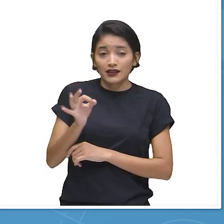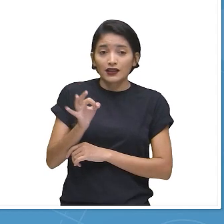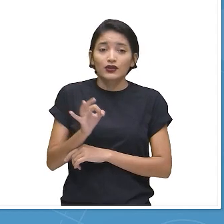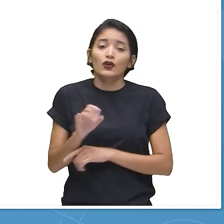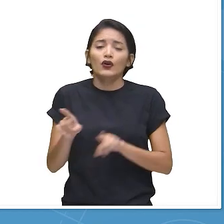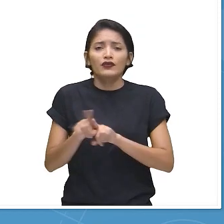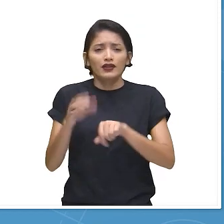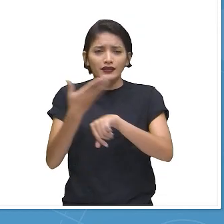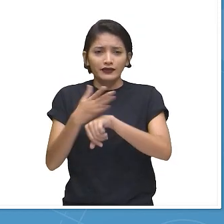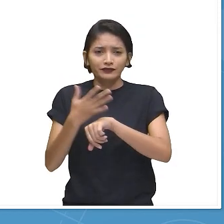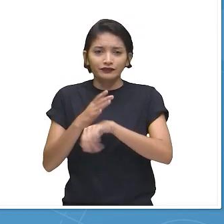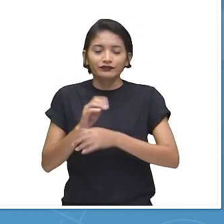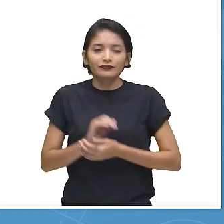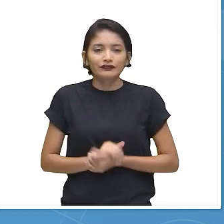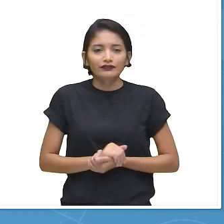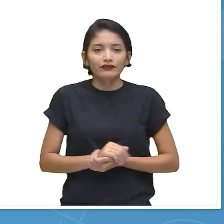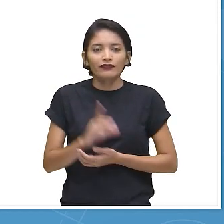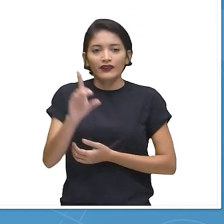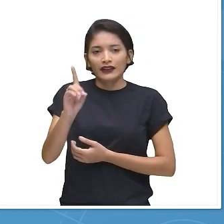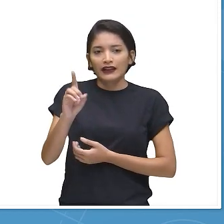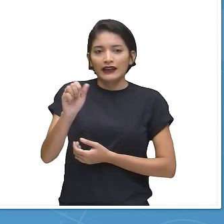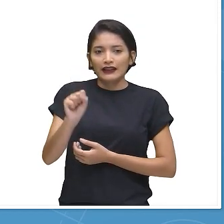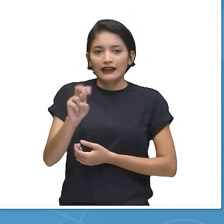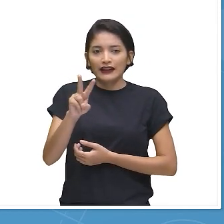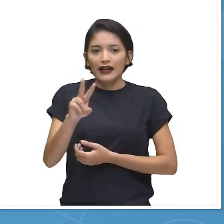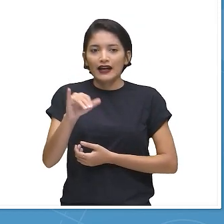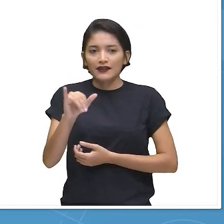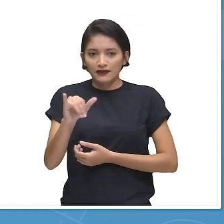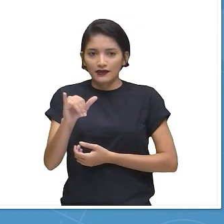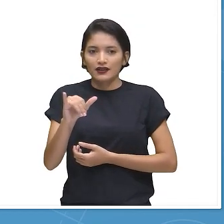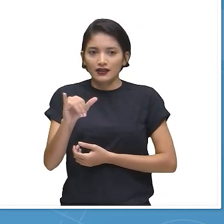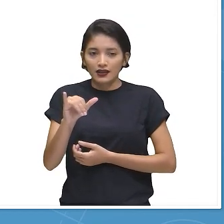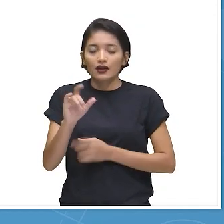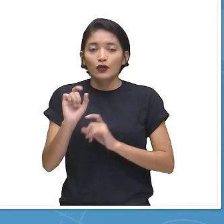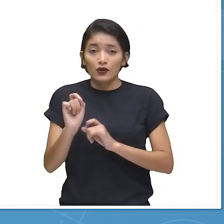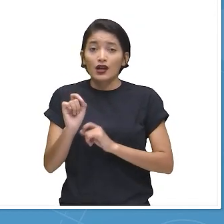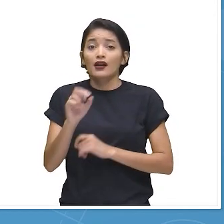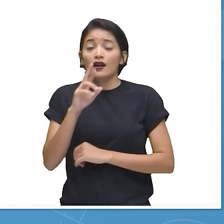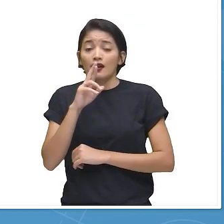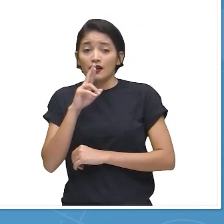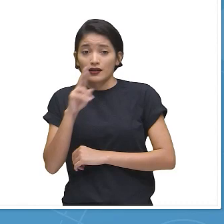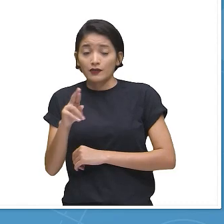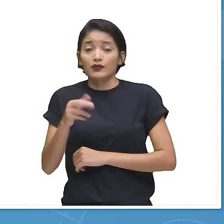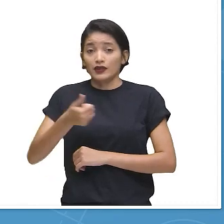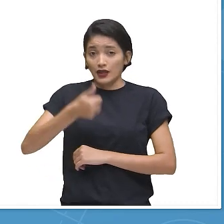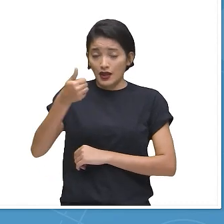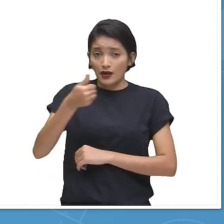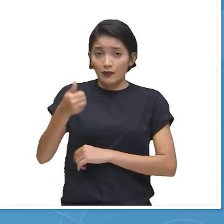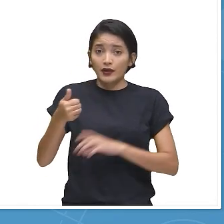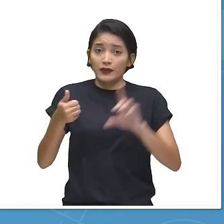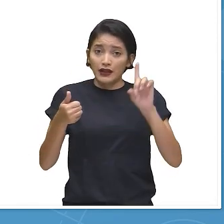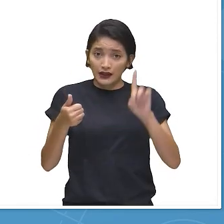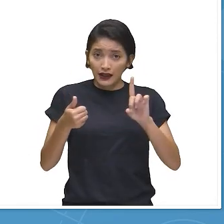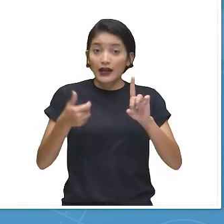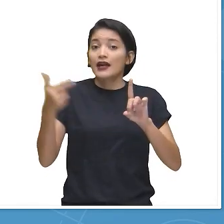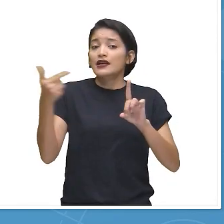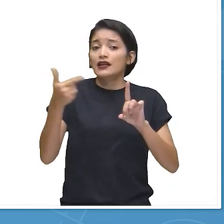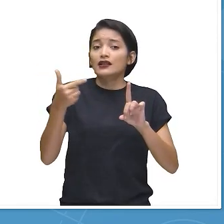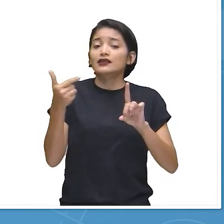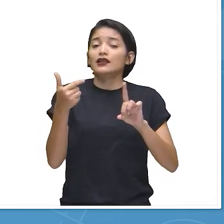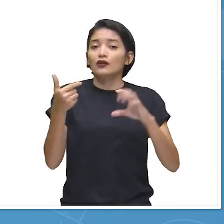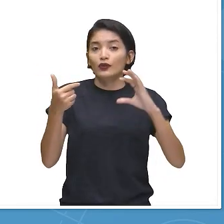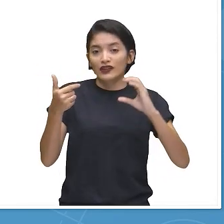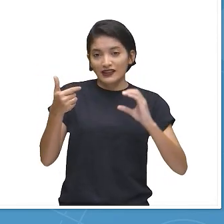a questão? O Davi, muito bem. O Davi disse que a primeira é a letra D e a segunda é a